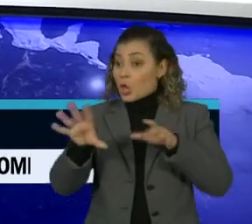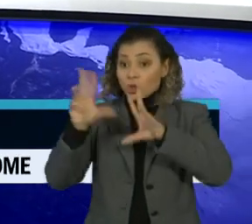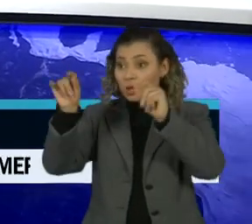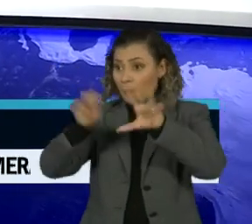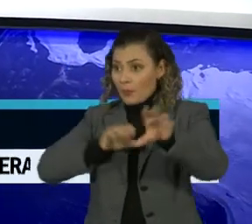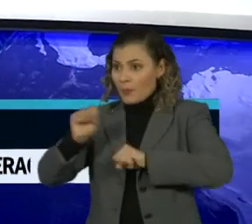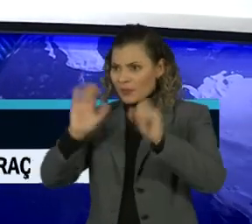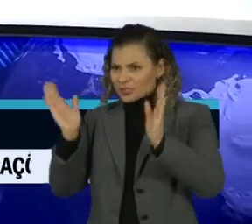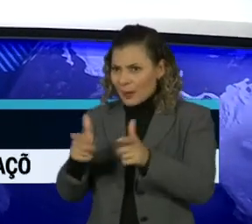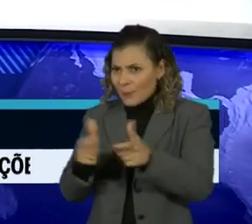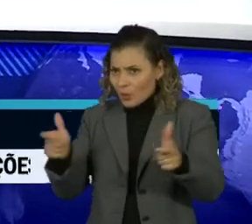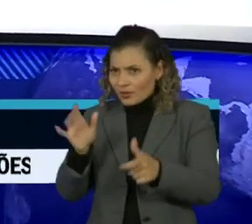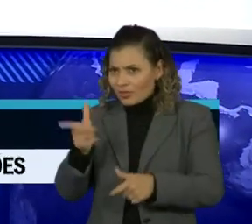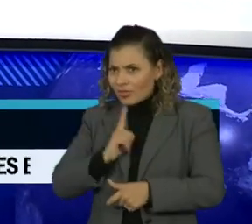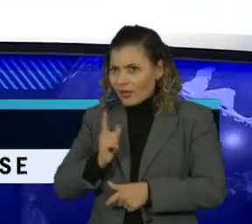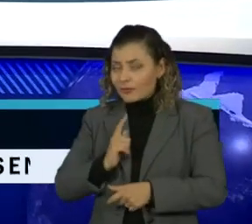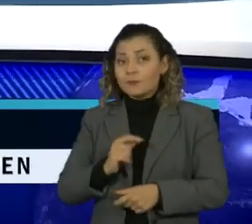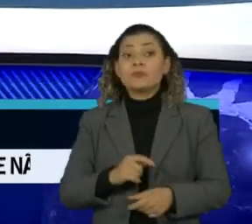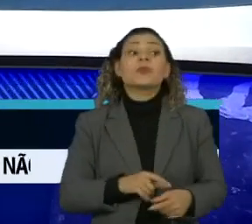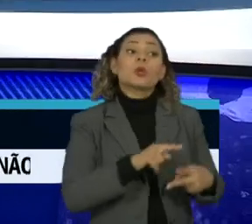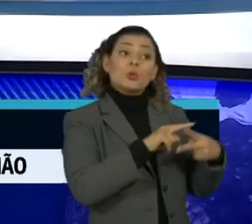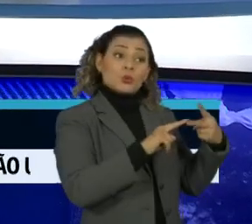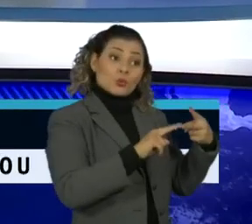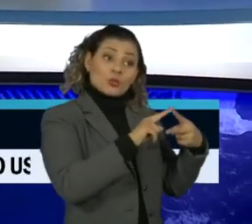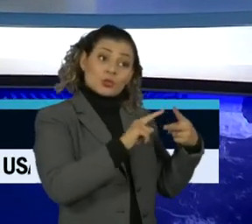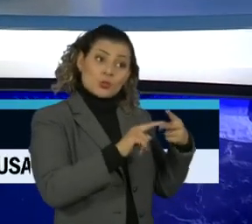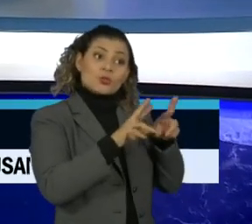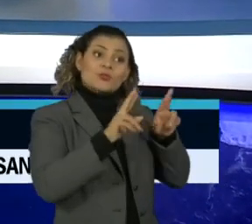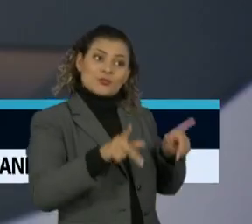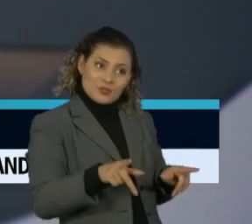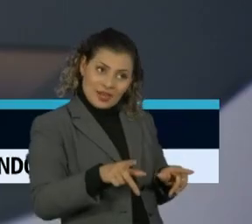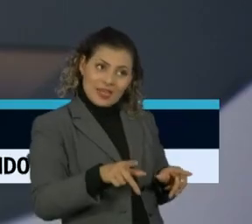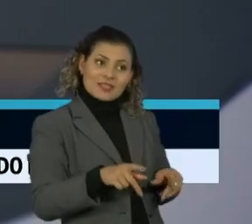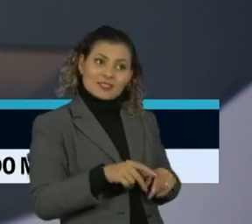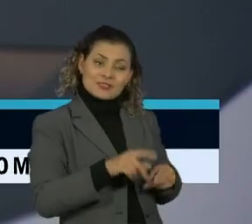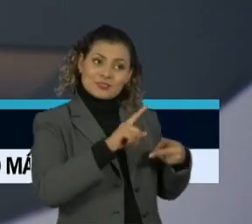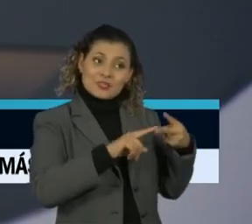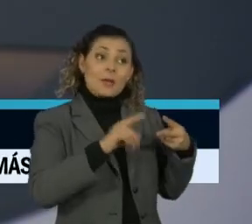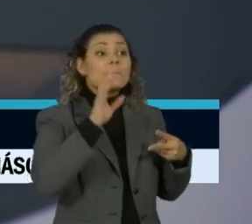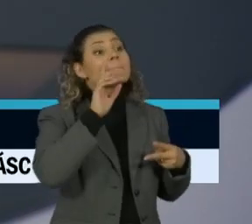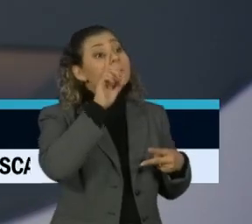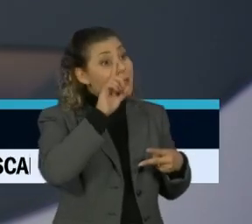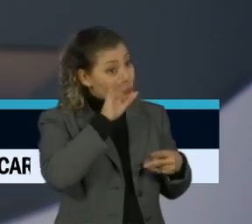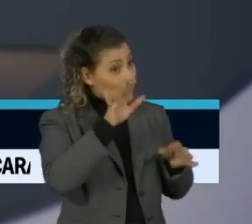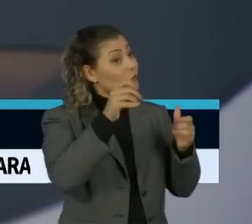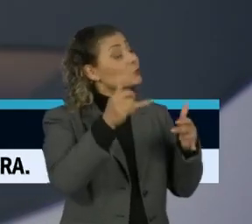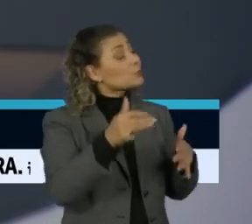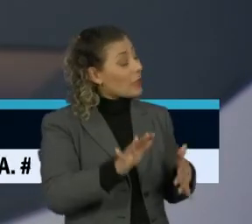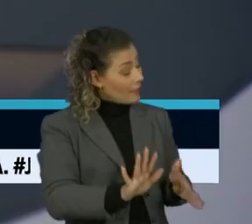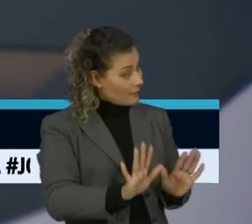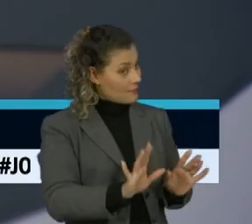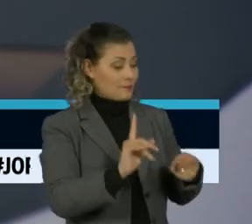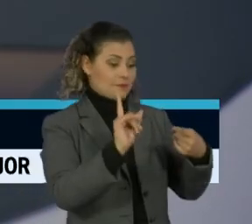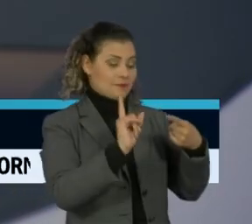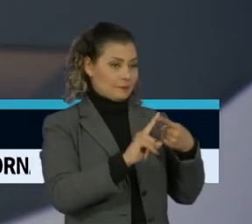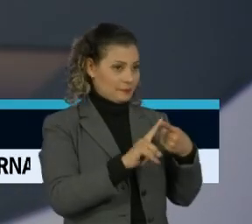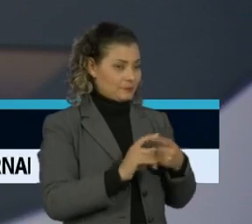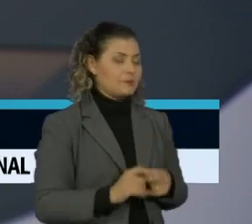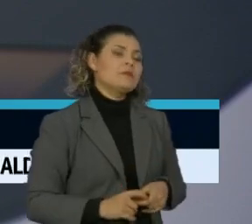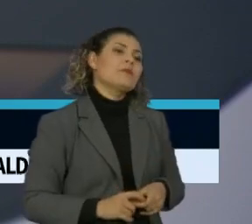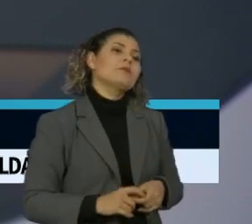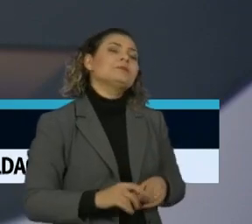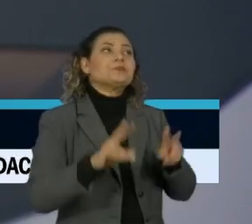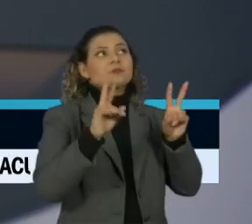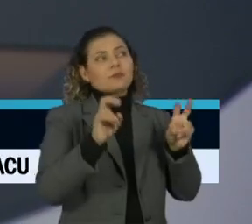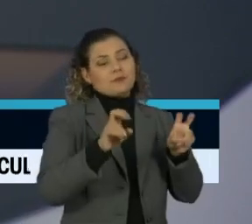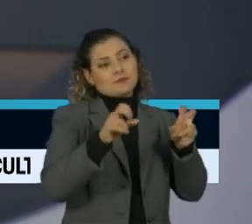rebanho e são duas coisas diferentes e perigosas tá então quando você